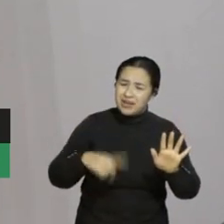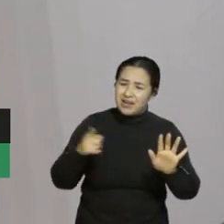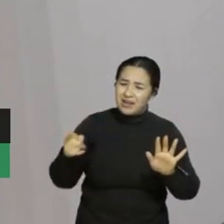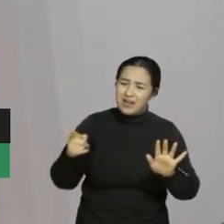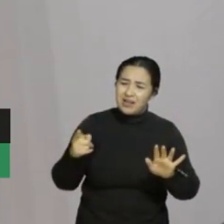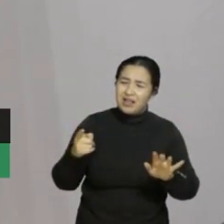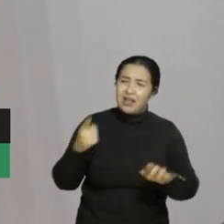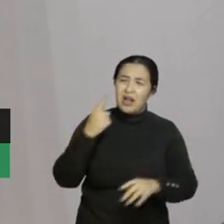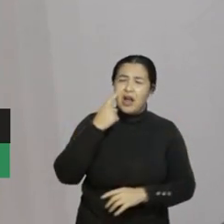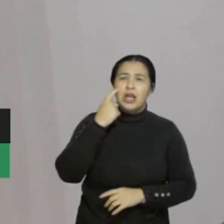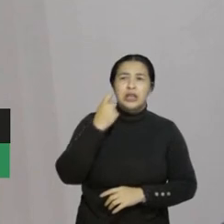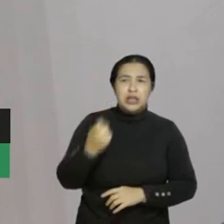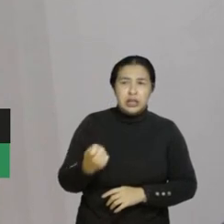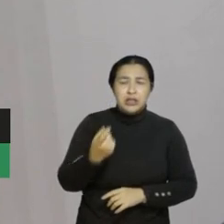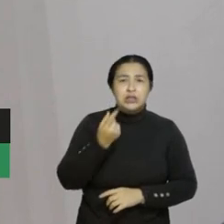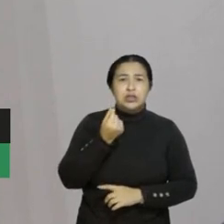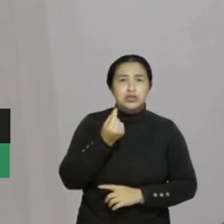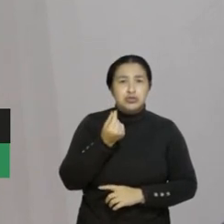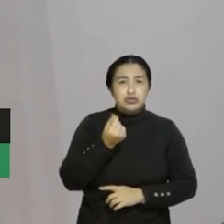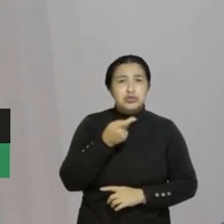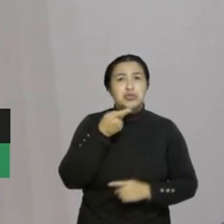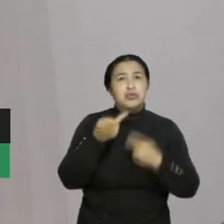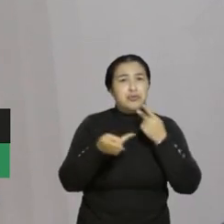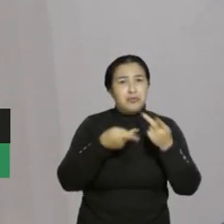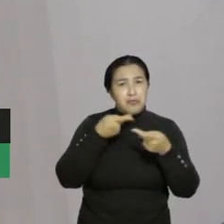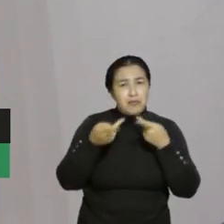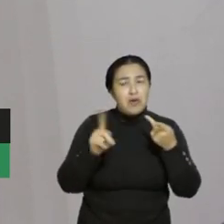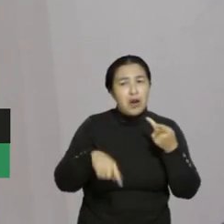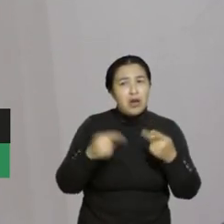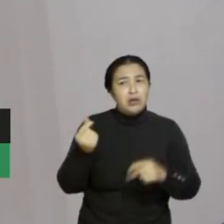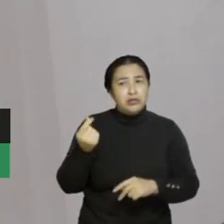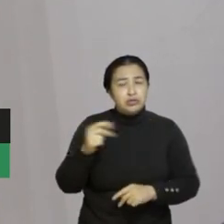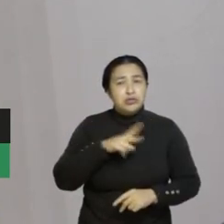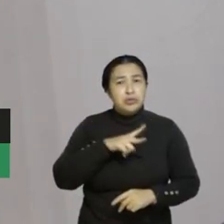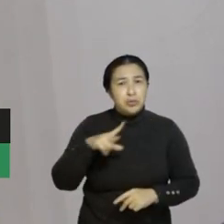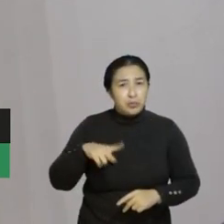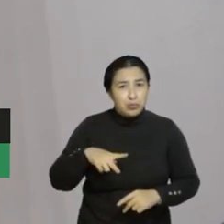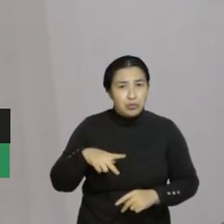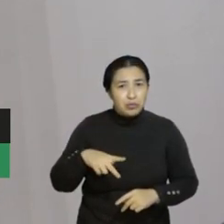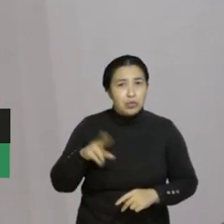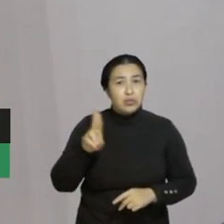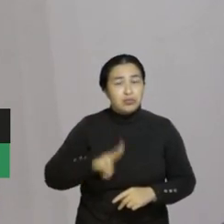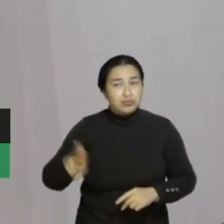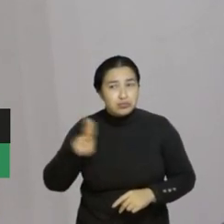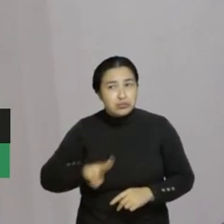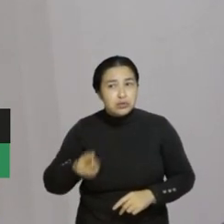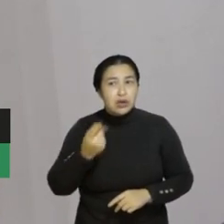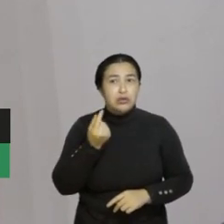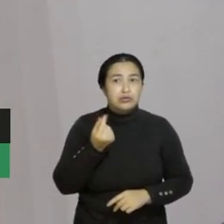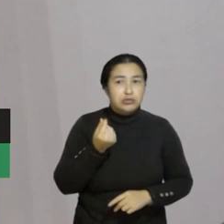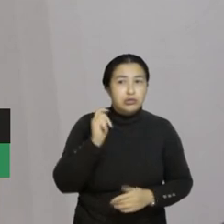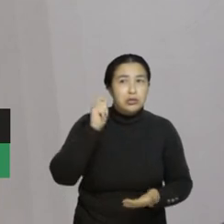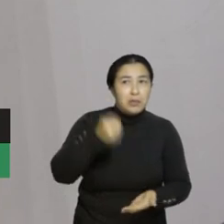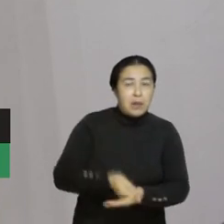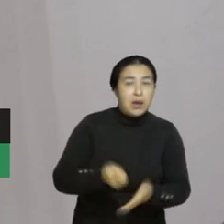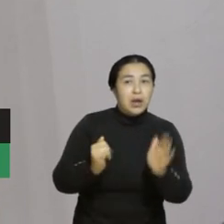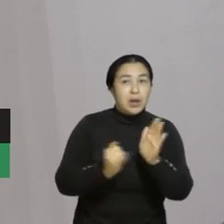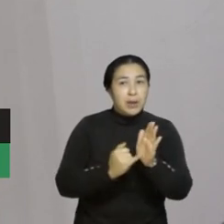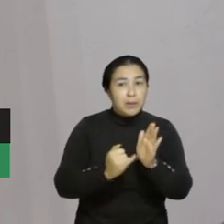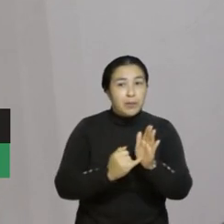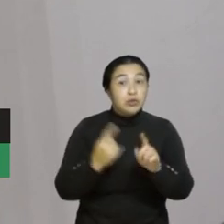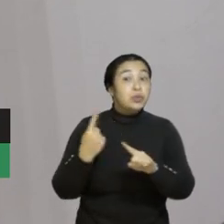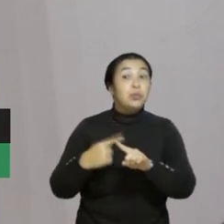Achei um importante momento ela falar sobre dinheiro público, sobre usar o dinheiro do pagador de impostos. Sabe por que é importante